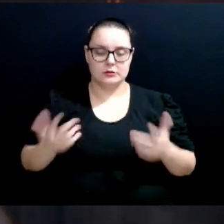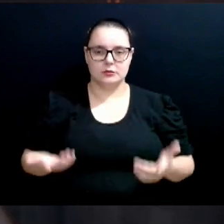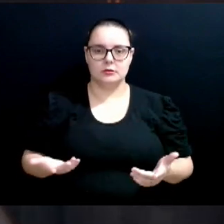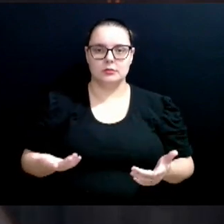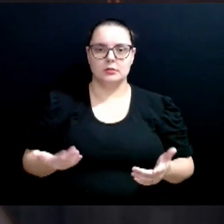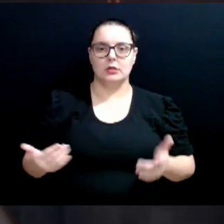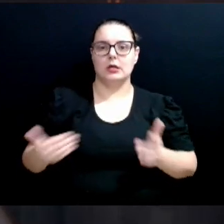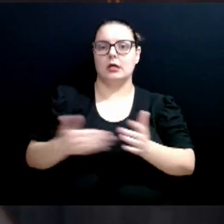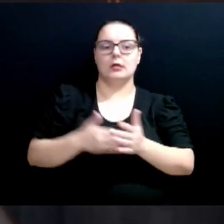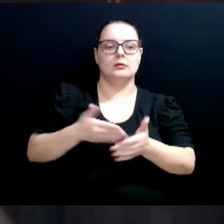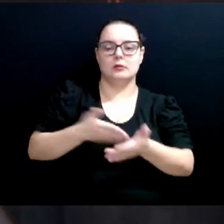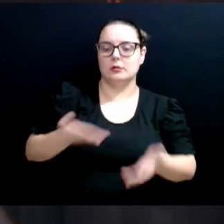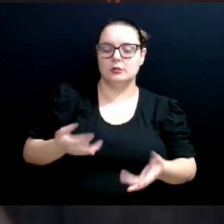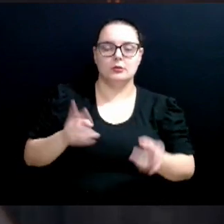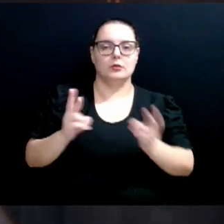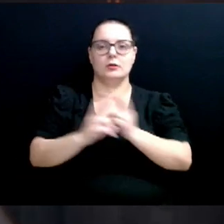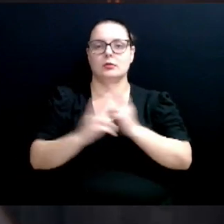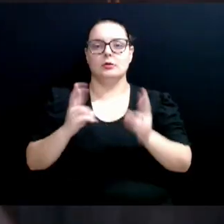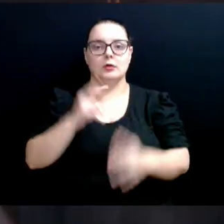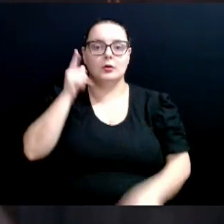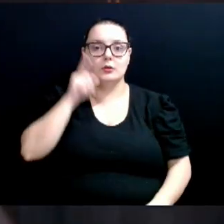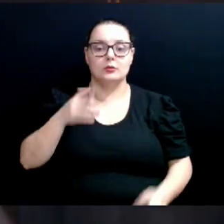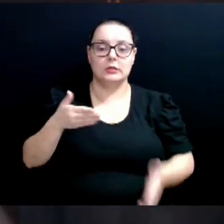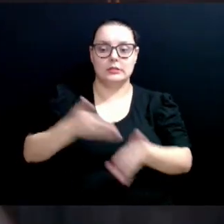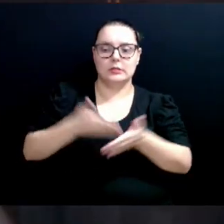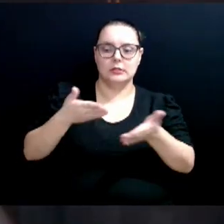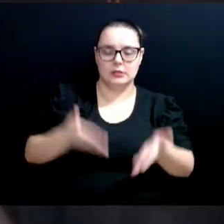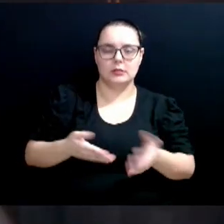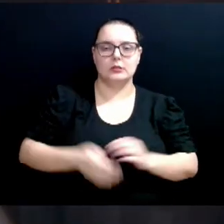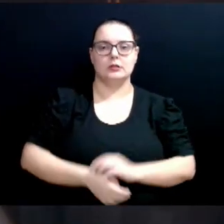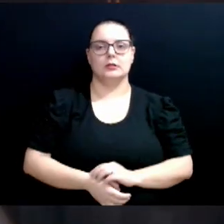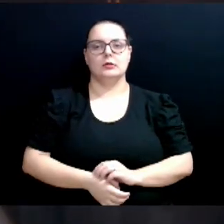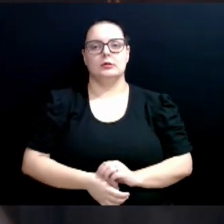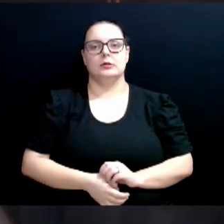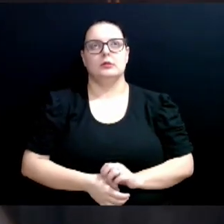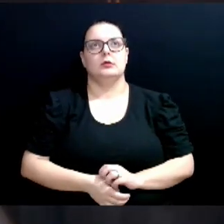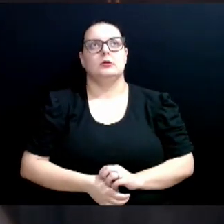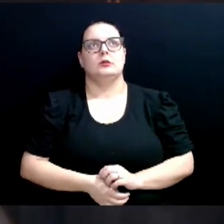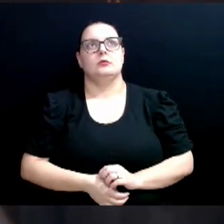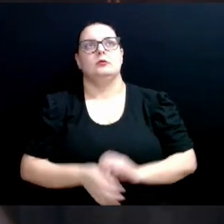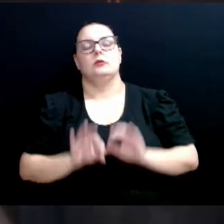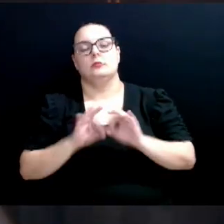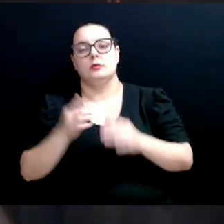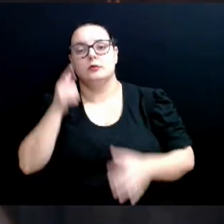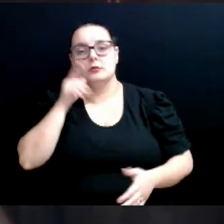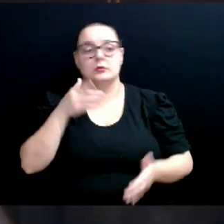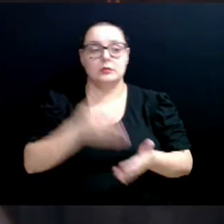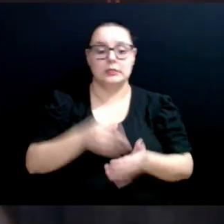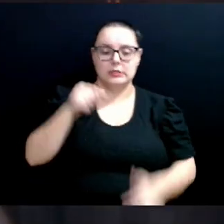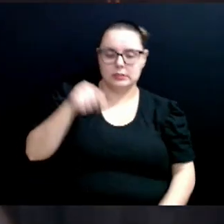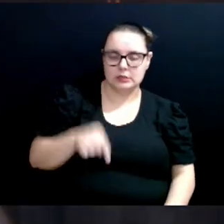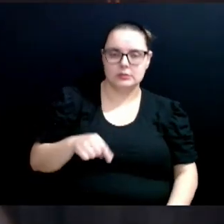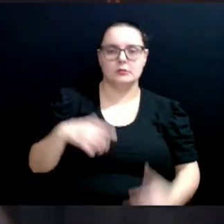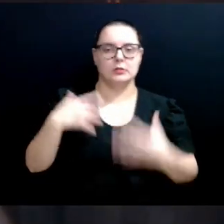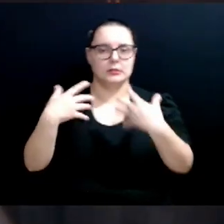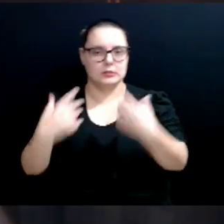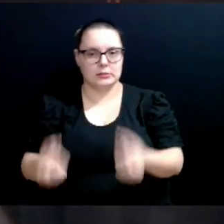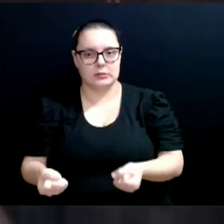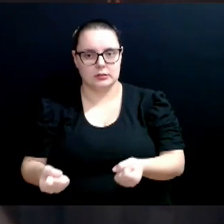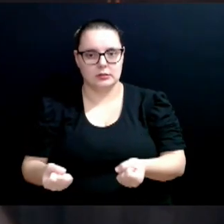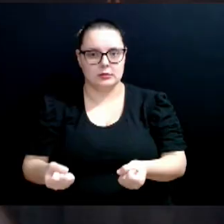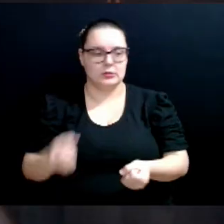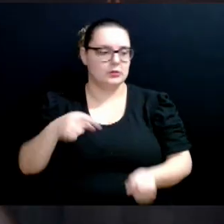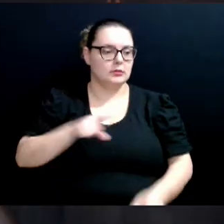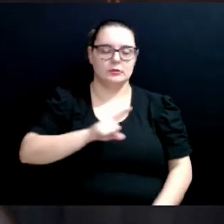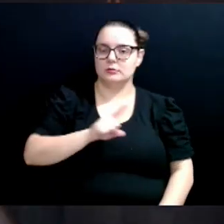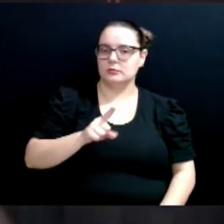no relacionamento eu consigo ir até aqui, com a família eu consigo ir até aqui. Isso aqui para mim é aceitável, isso aqui para mim não é